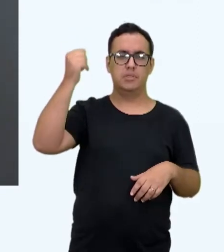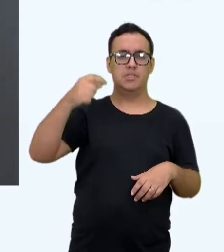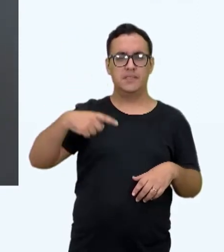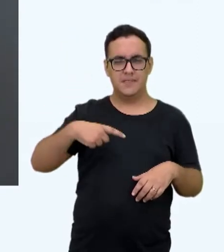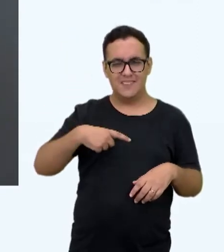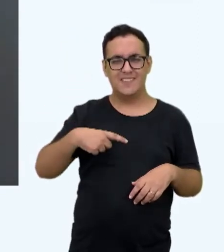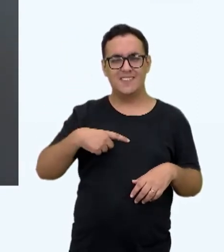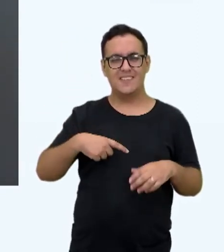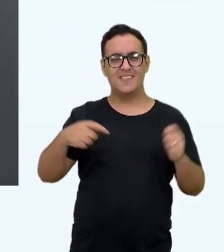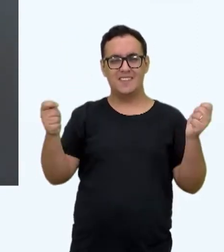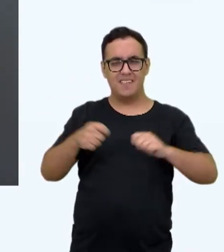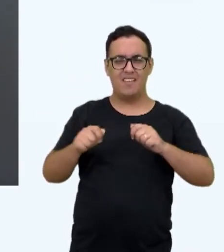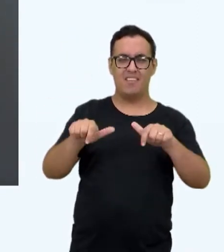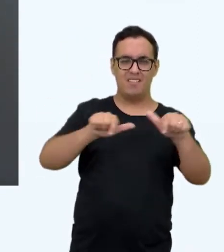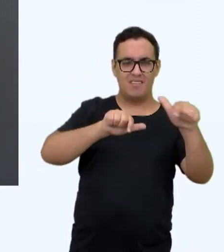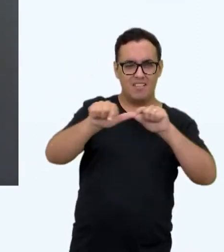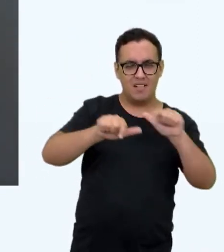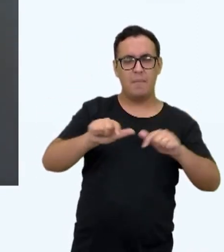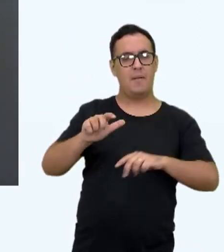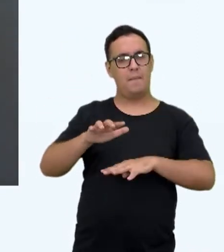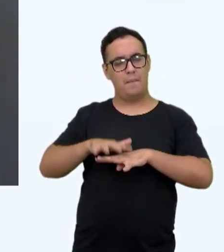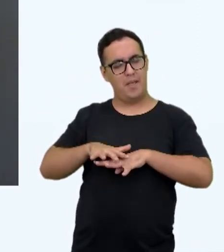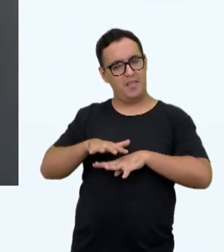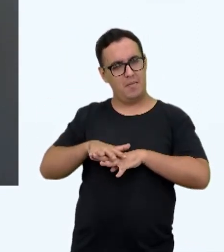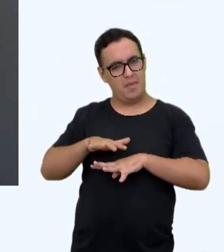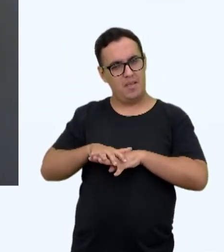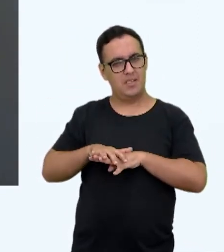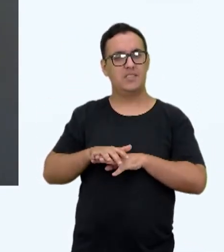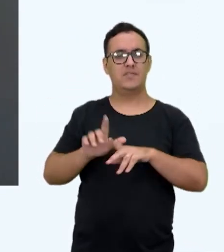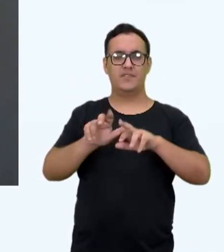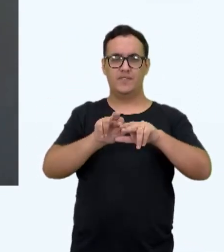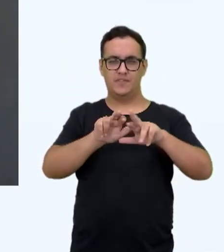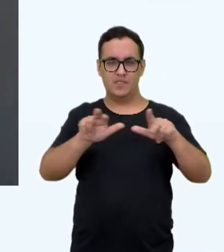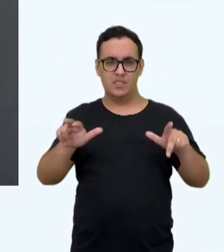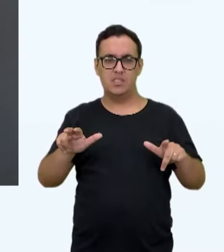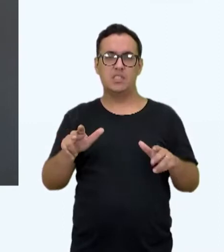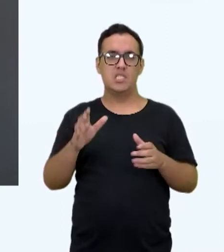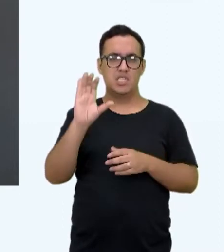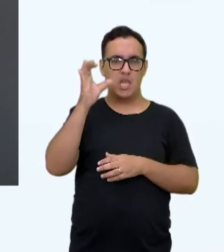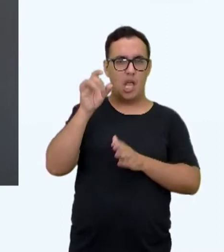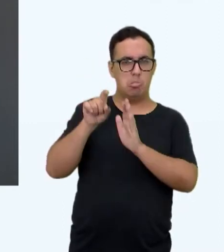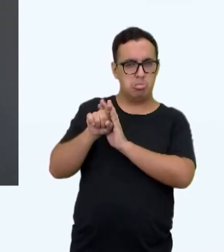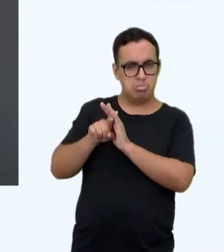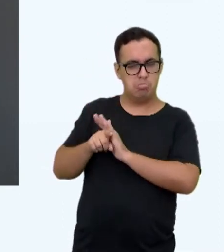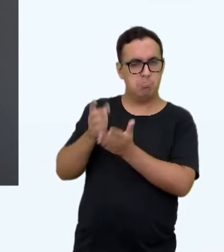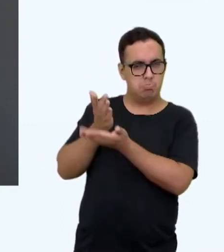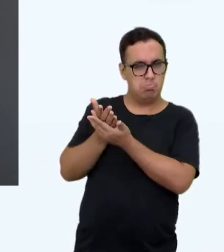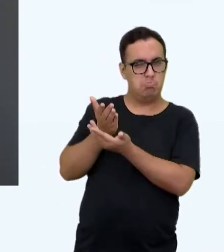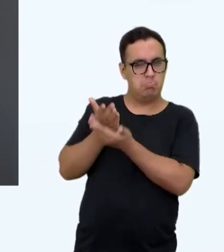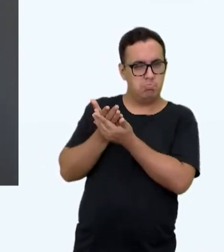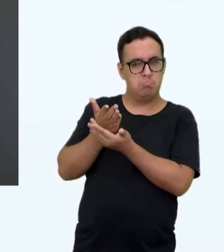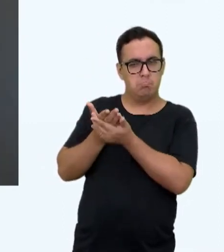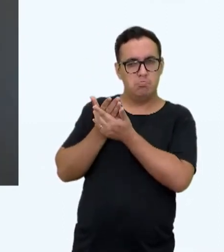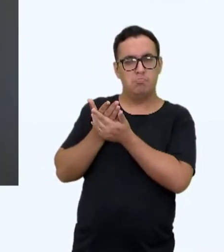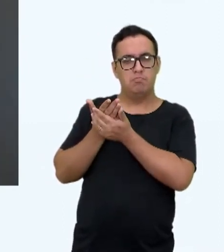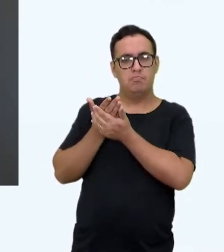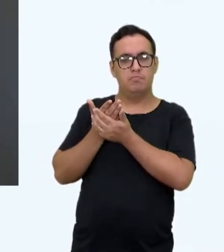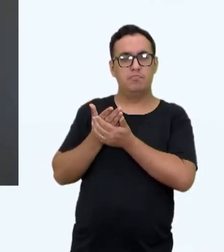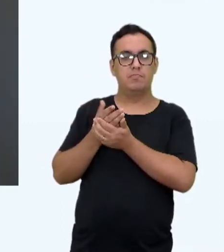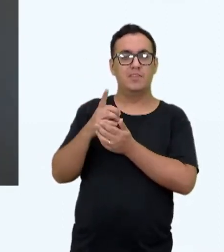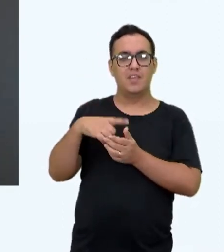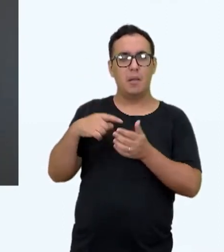maneiras de trabalhar a matemática, maneiras de trabalhar a ciência que tinham